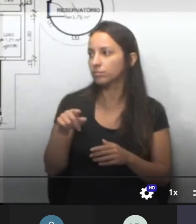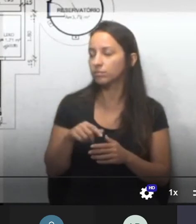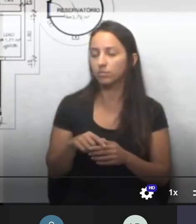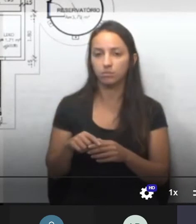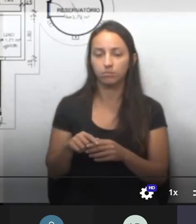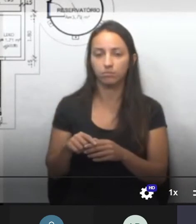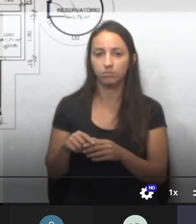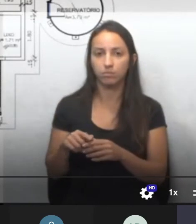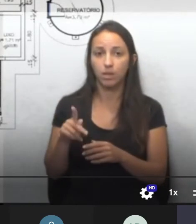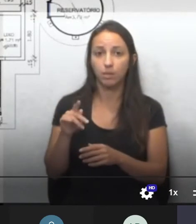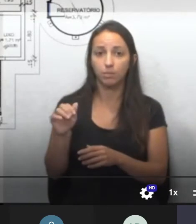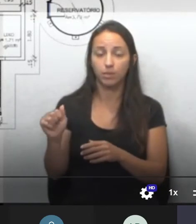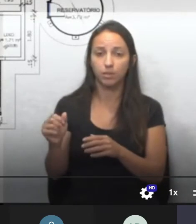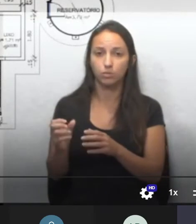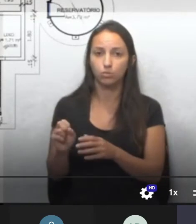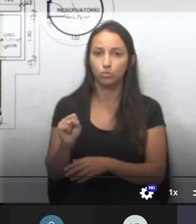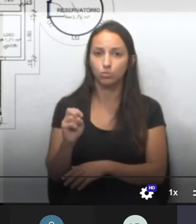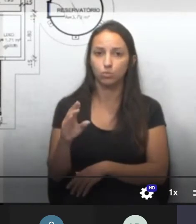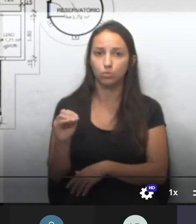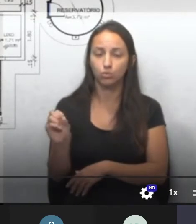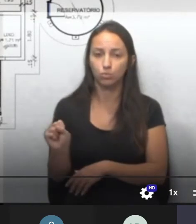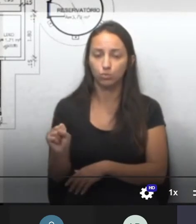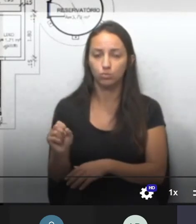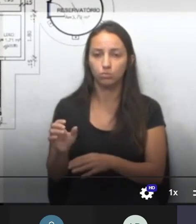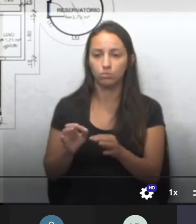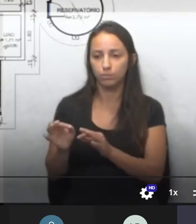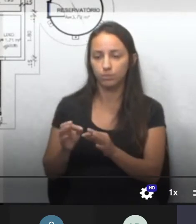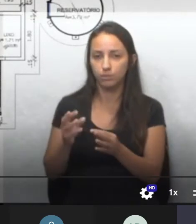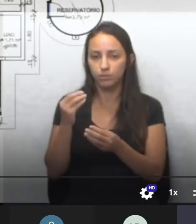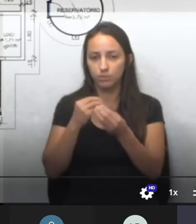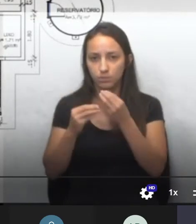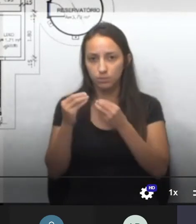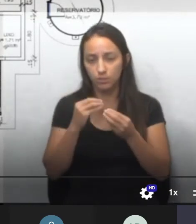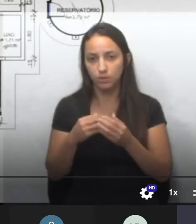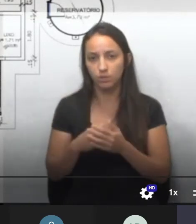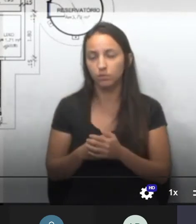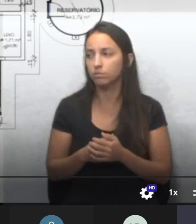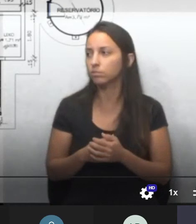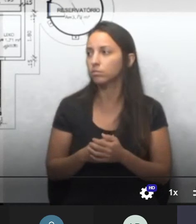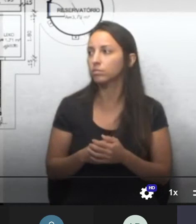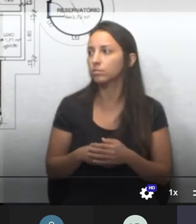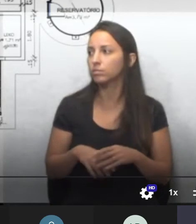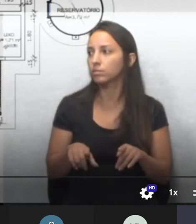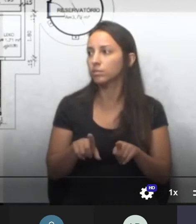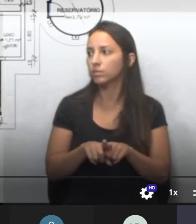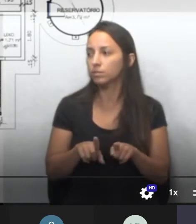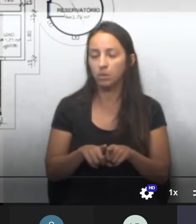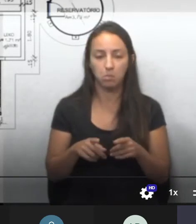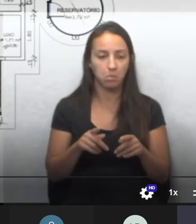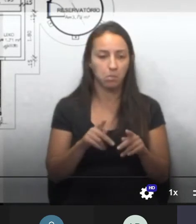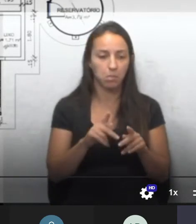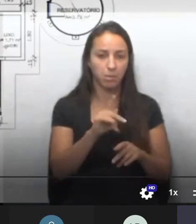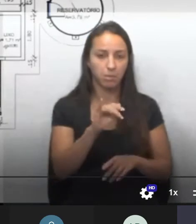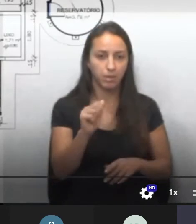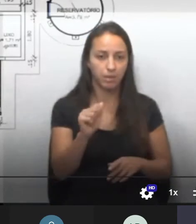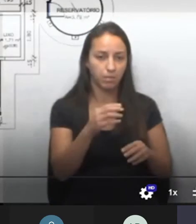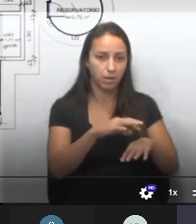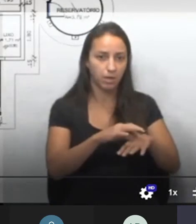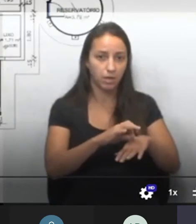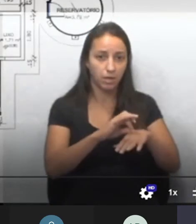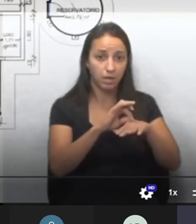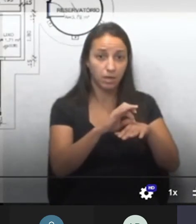aqui pia de sucos, pia de preparo de alimentos, de repente uma pia para carnes,